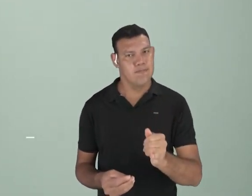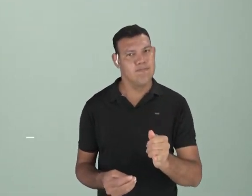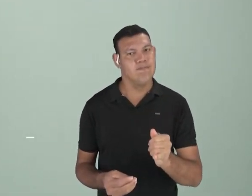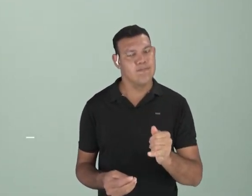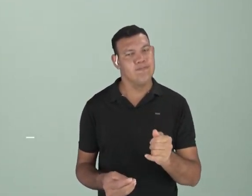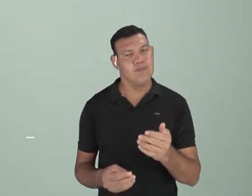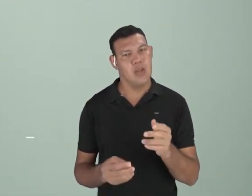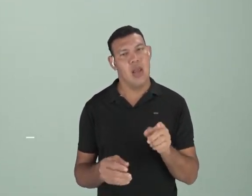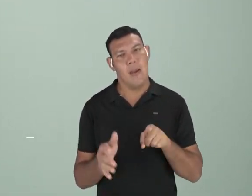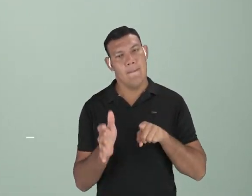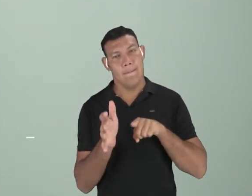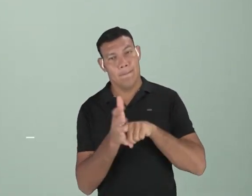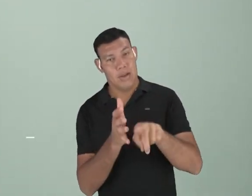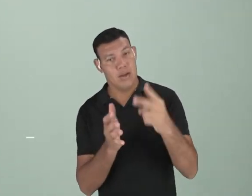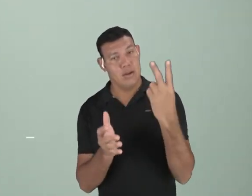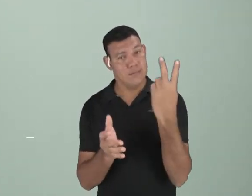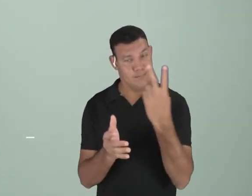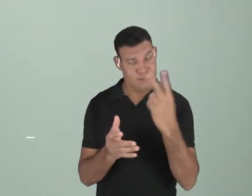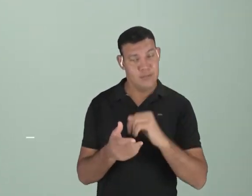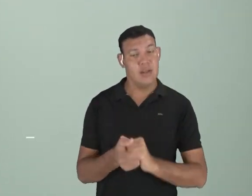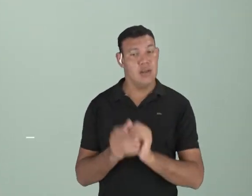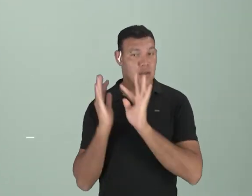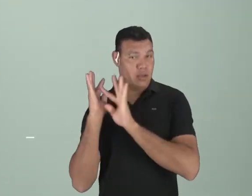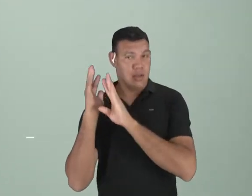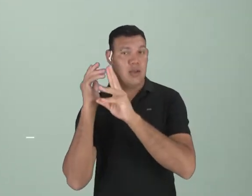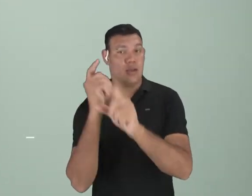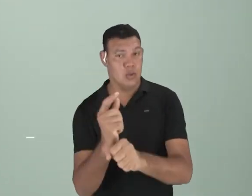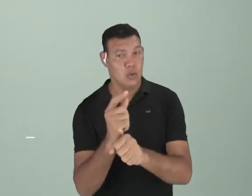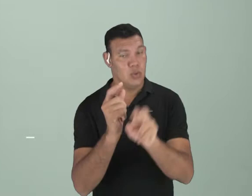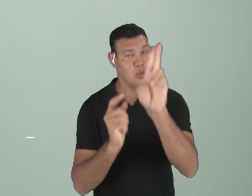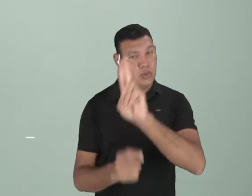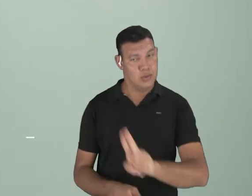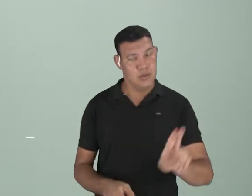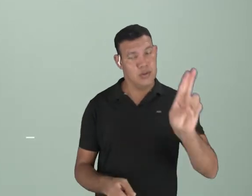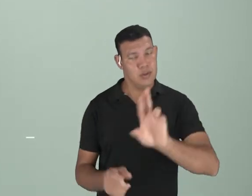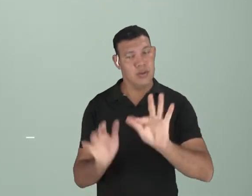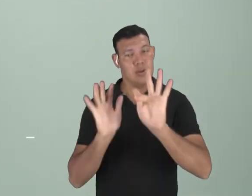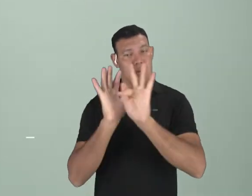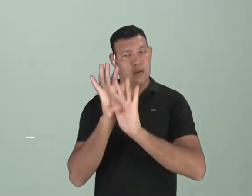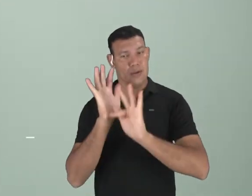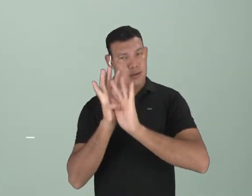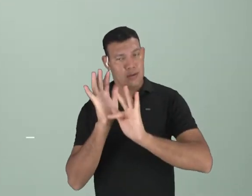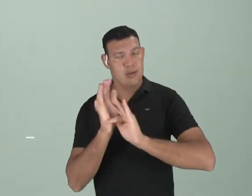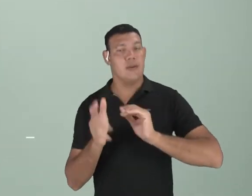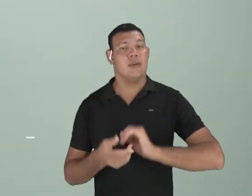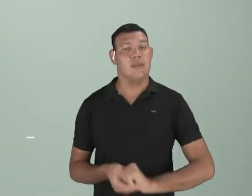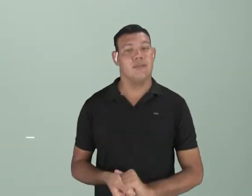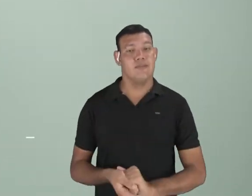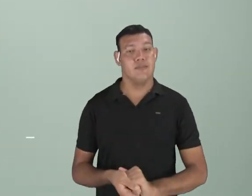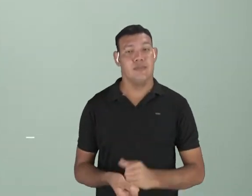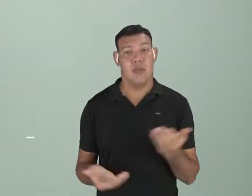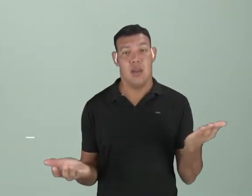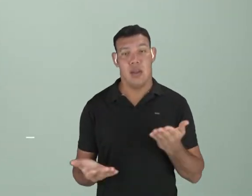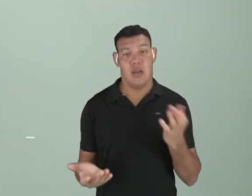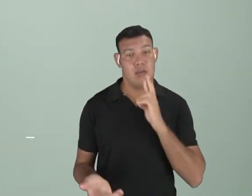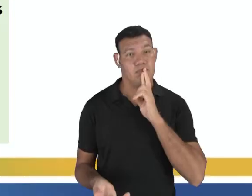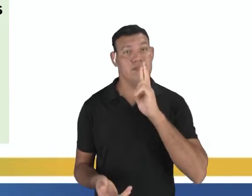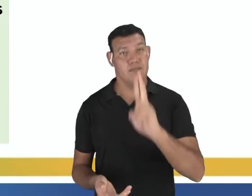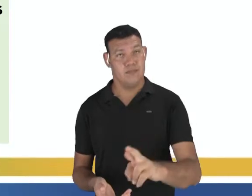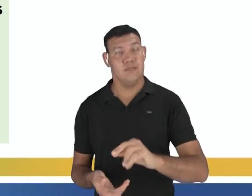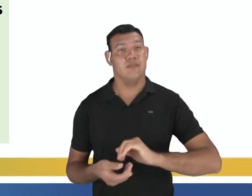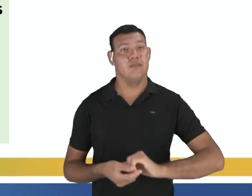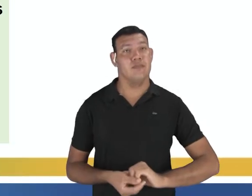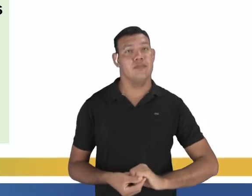Então são duas questões bem simples, mas que revisam a aplicação dessa fórmula, tá? Vamos lá, vamos colocar a resposta para